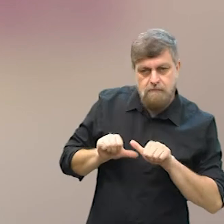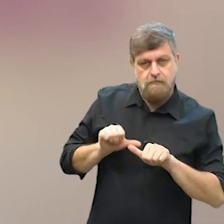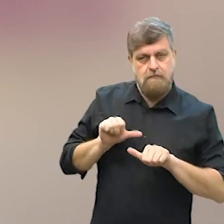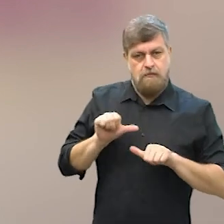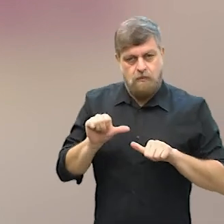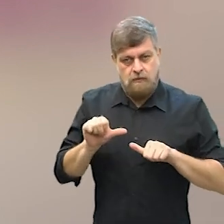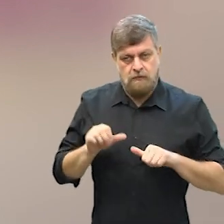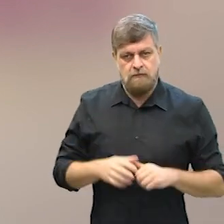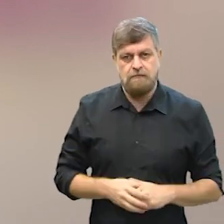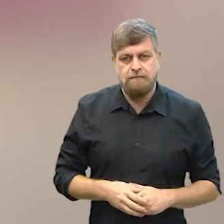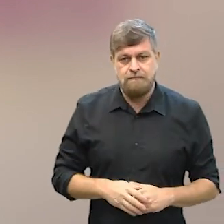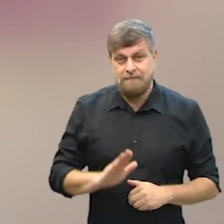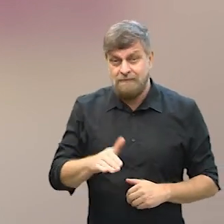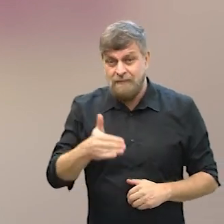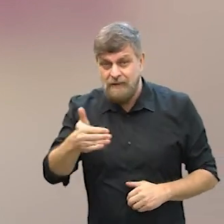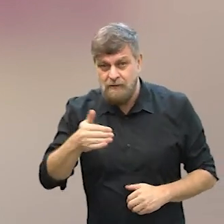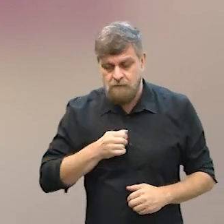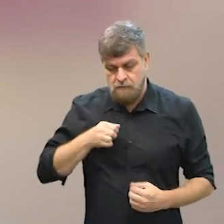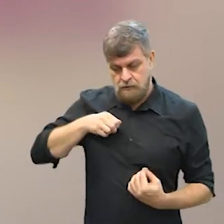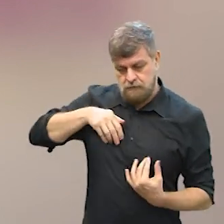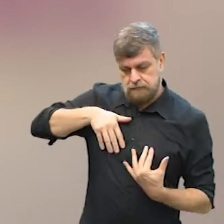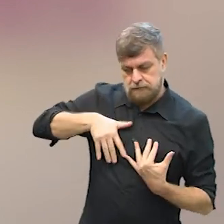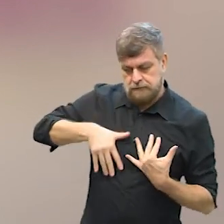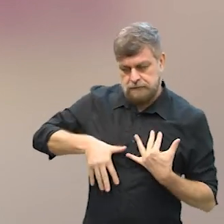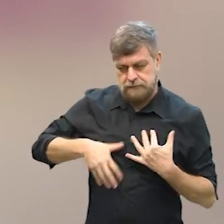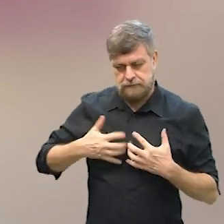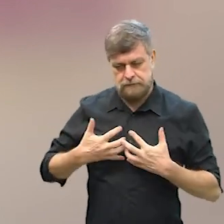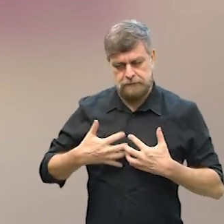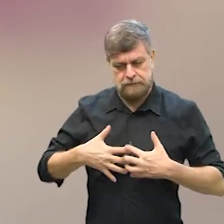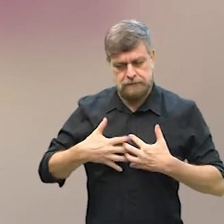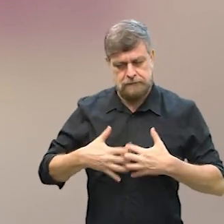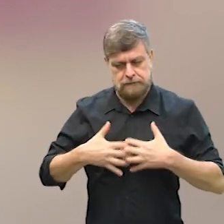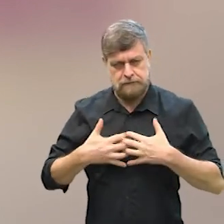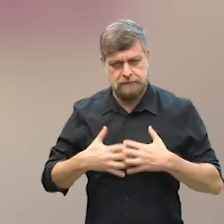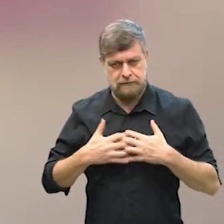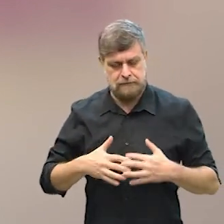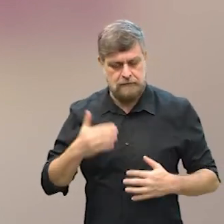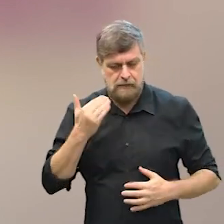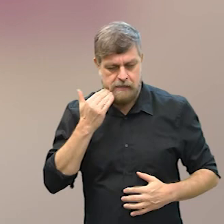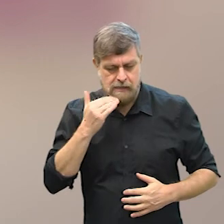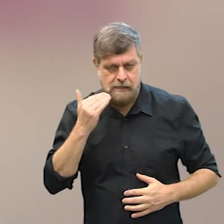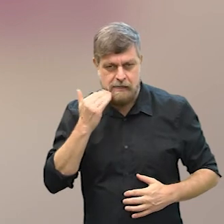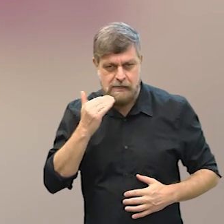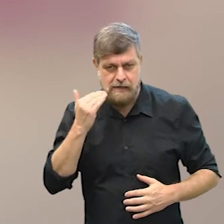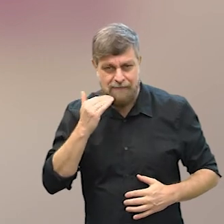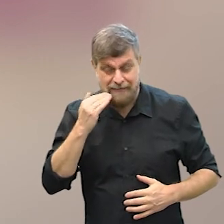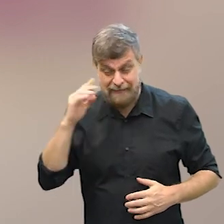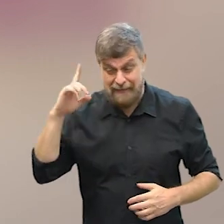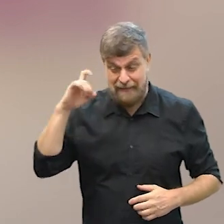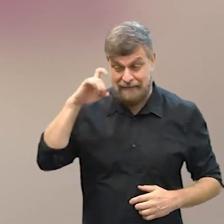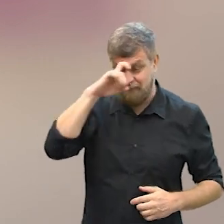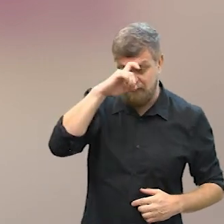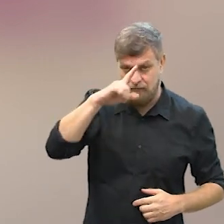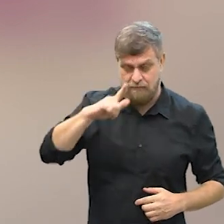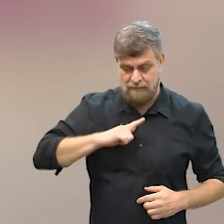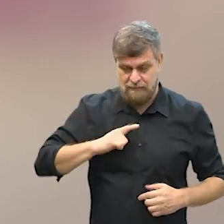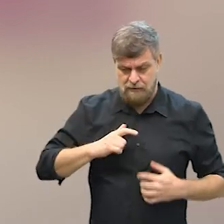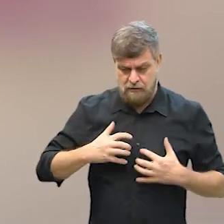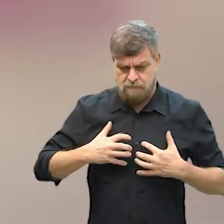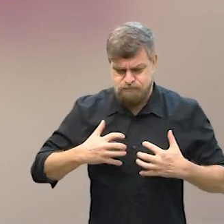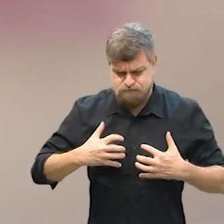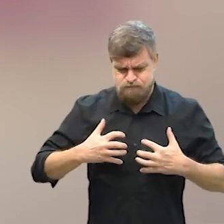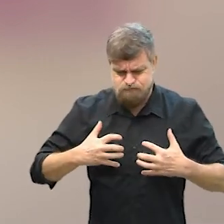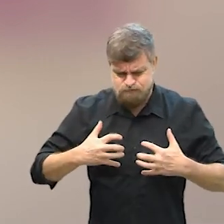E quando a circulação pulmonar dificulta a passagem do sangue, ou seja, quando aumenta a